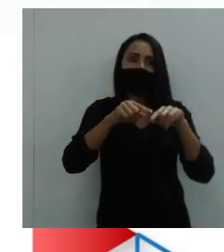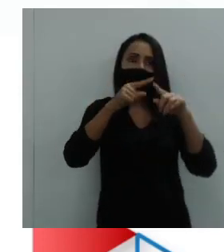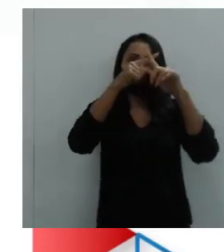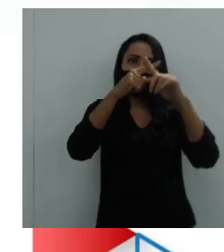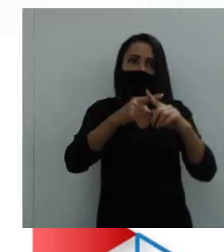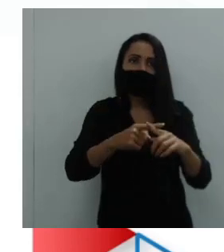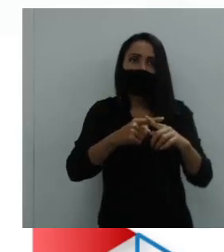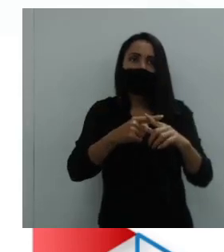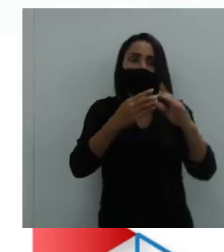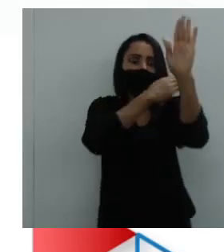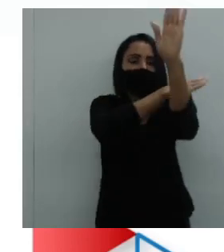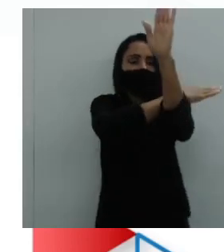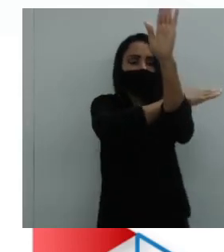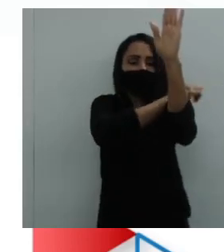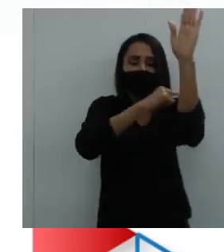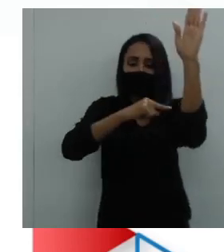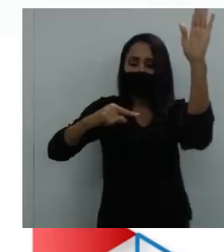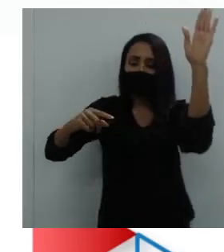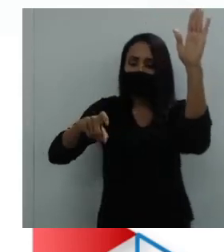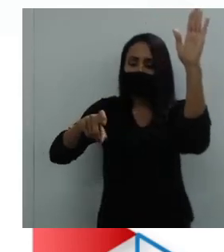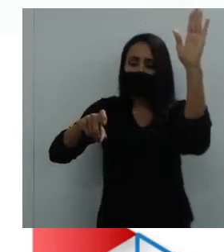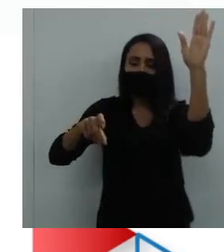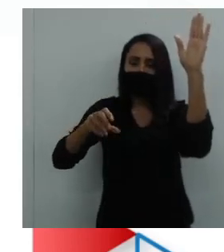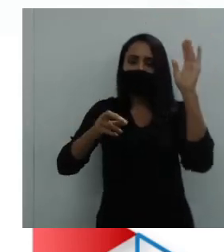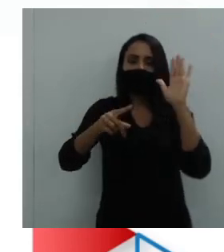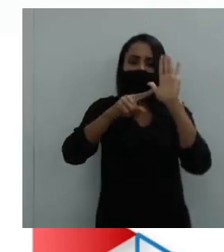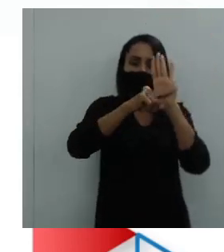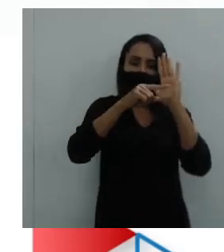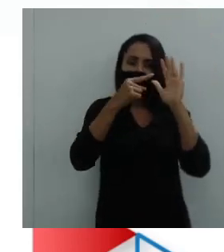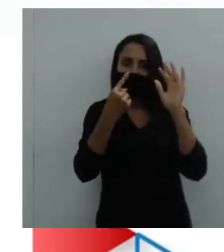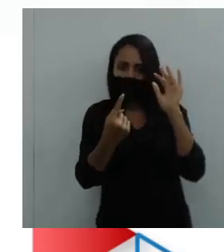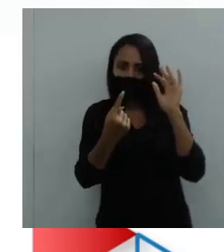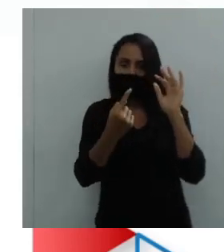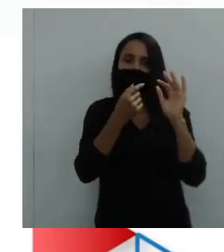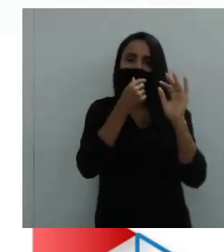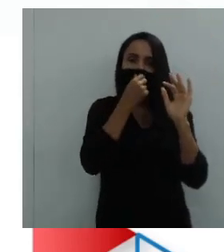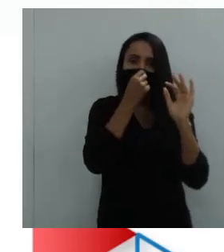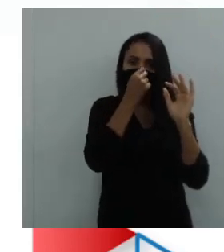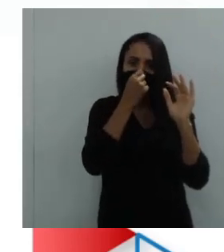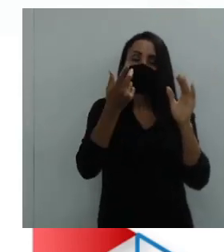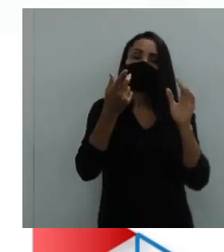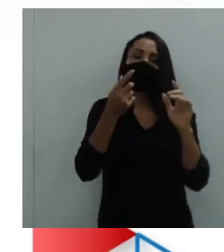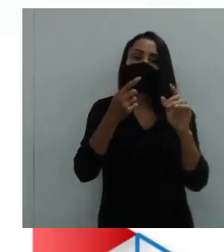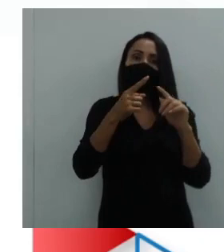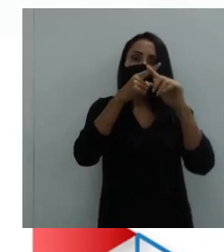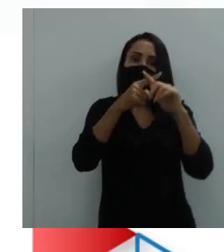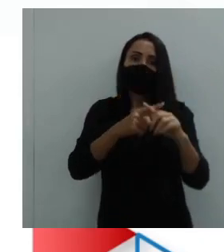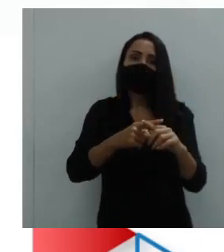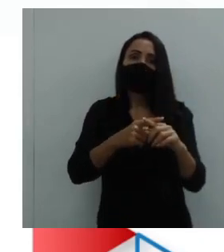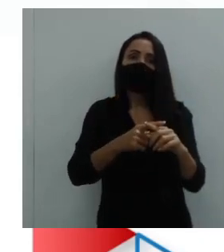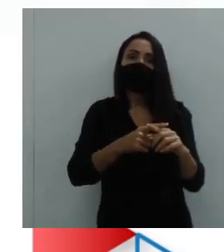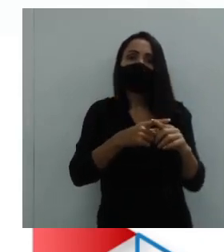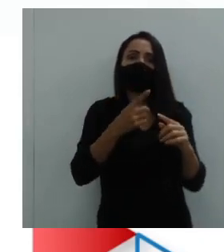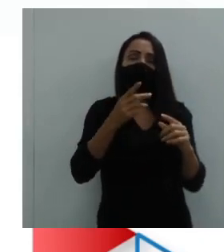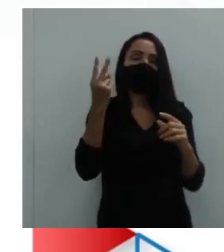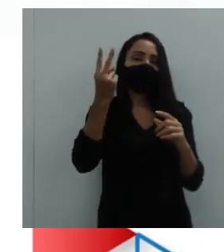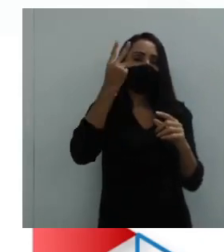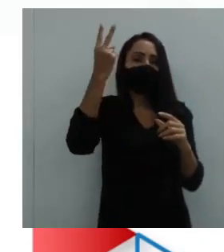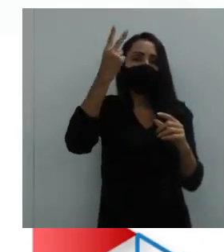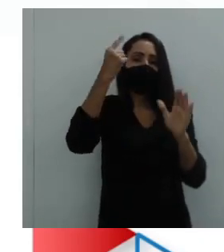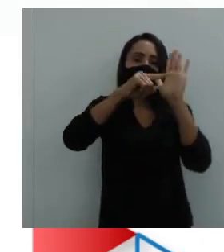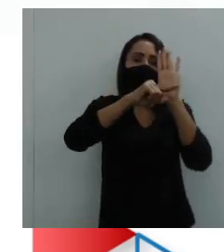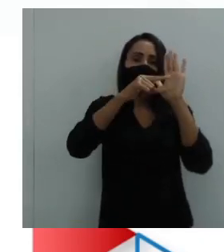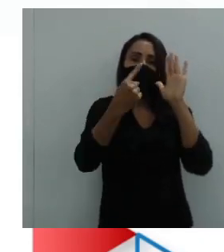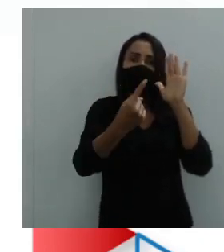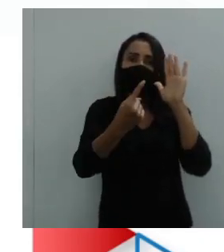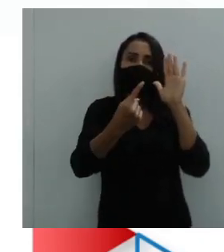as abscissas de seus pontos por menos 1, ou seja, eu multipliquei todos esses primeiros valores aí por menos 1. Então,